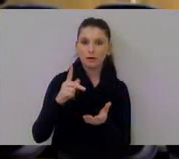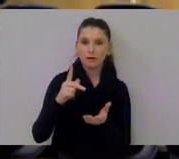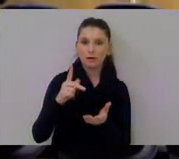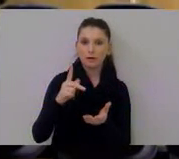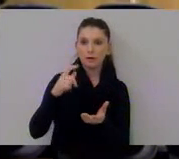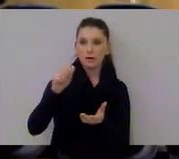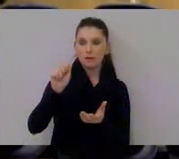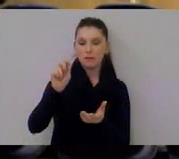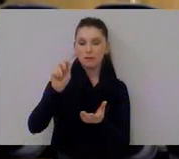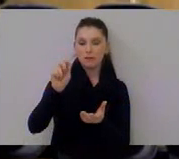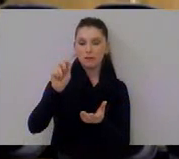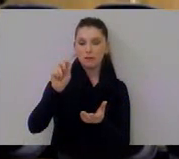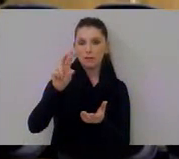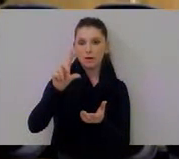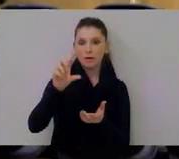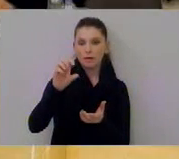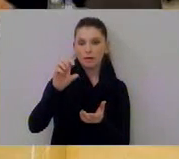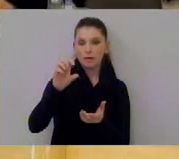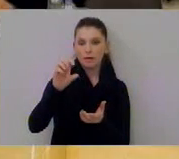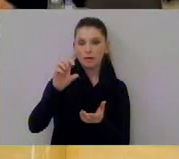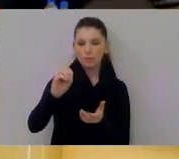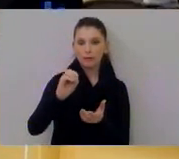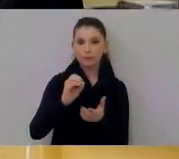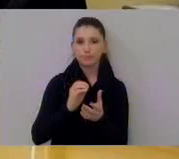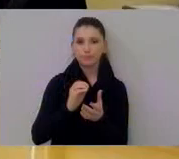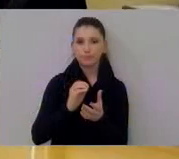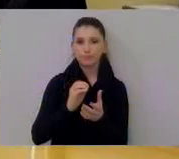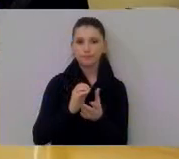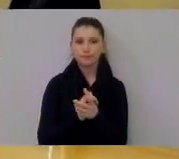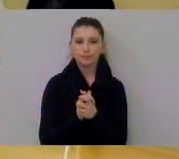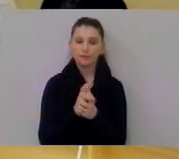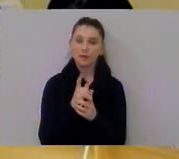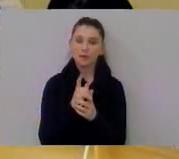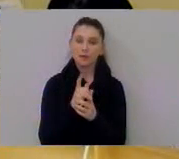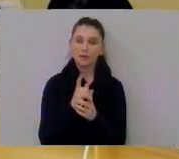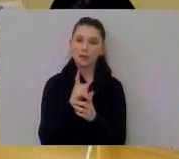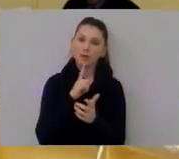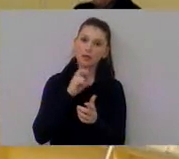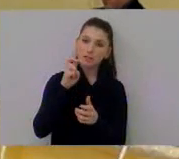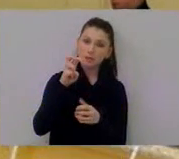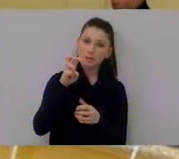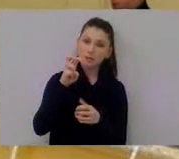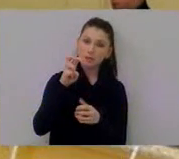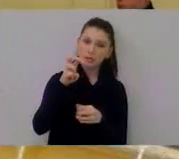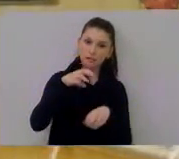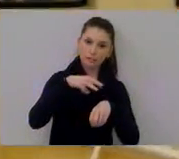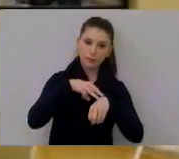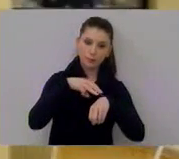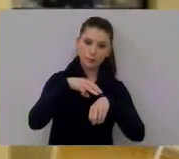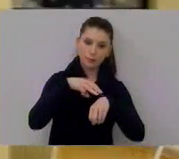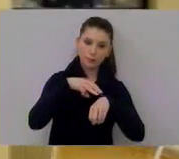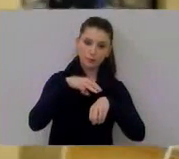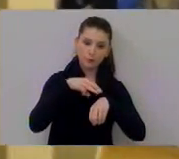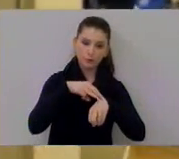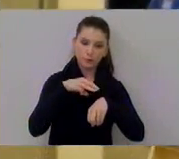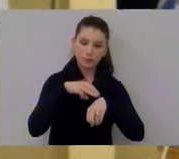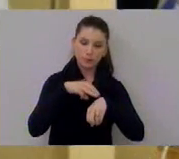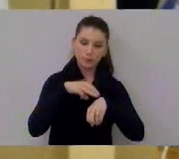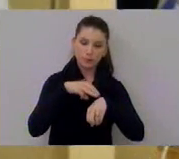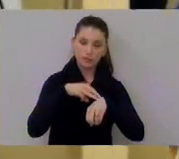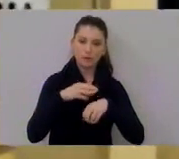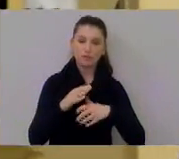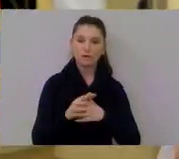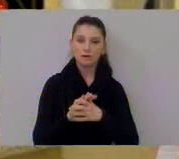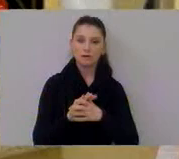do requerimento. Vossa Excelência dispõe de 5 minutos.